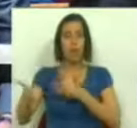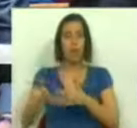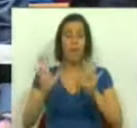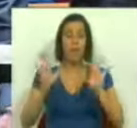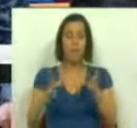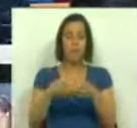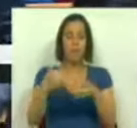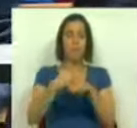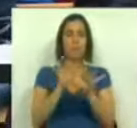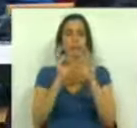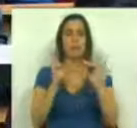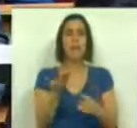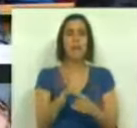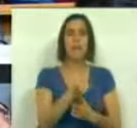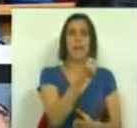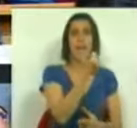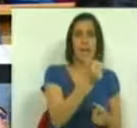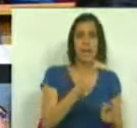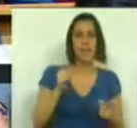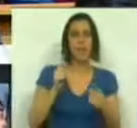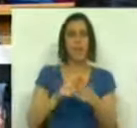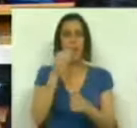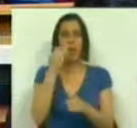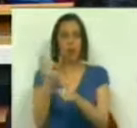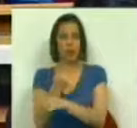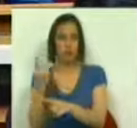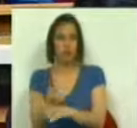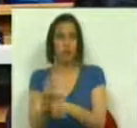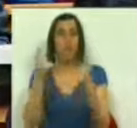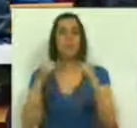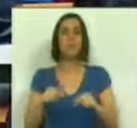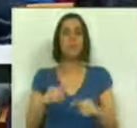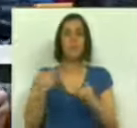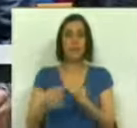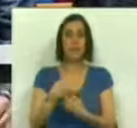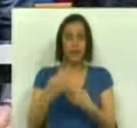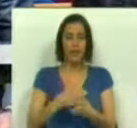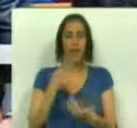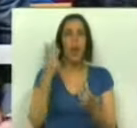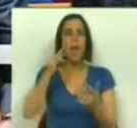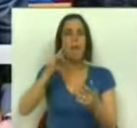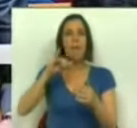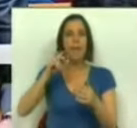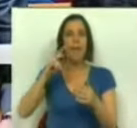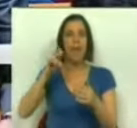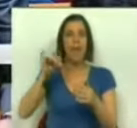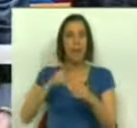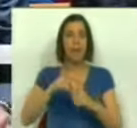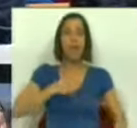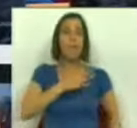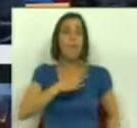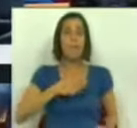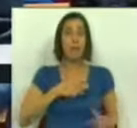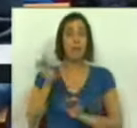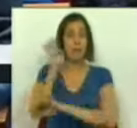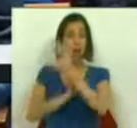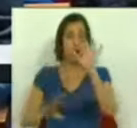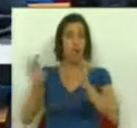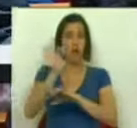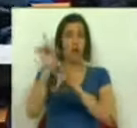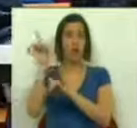Em setores como o calçado, o agroalimentar, os têxteis ou os minérios, as empresas